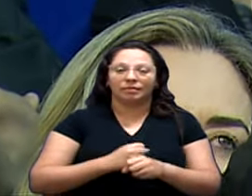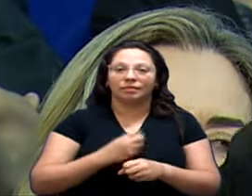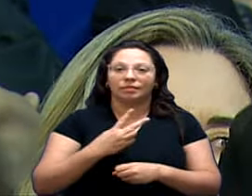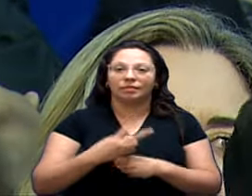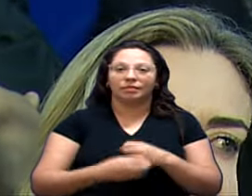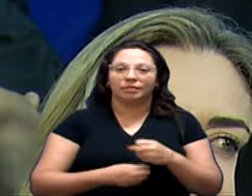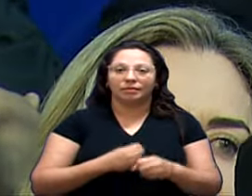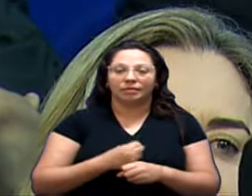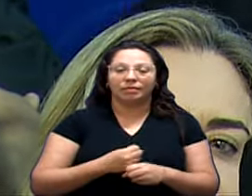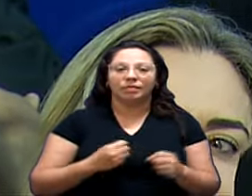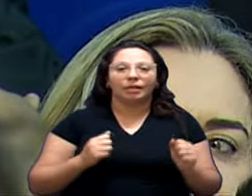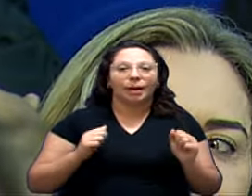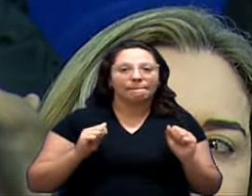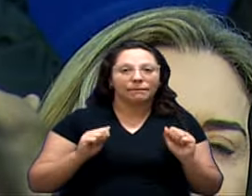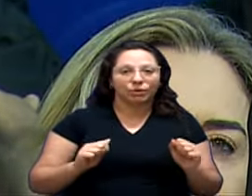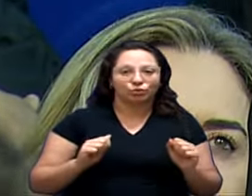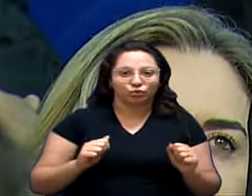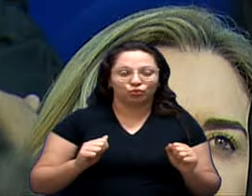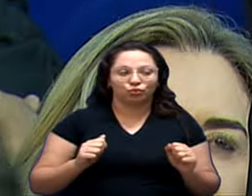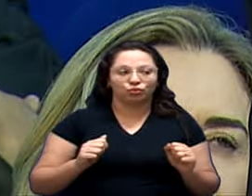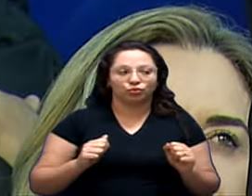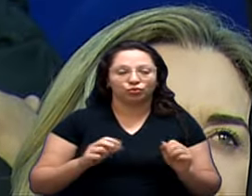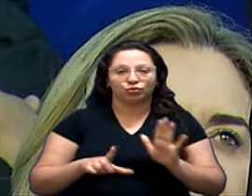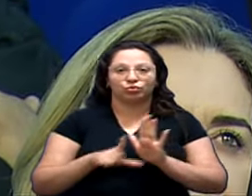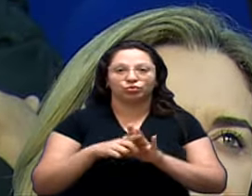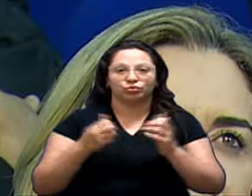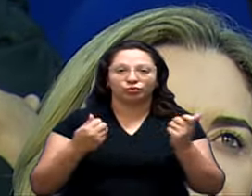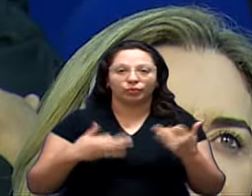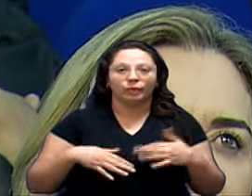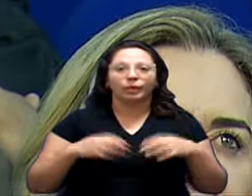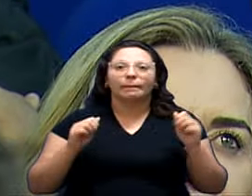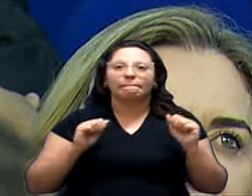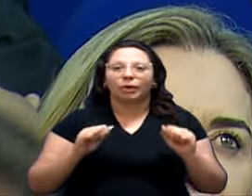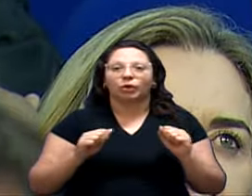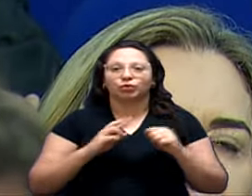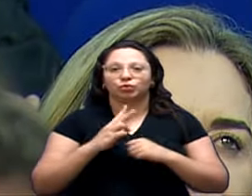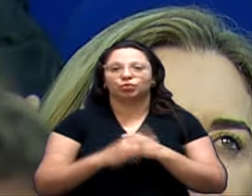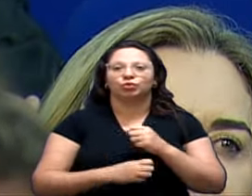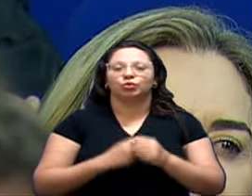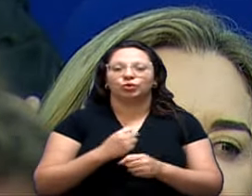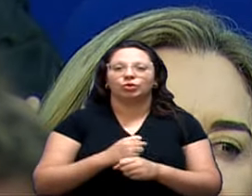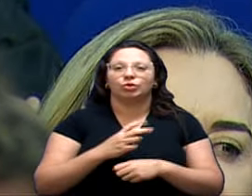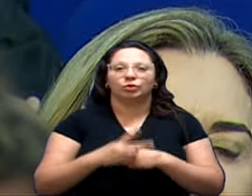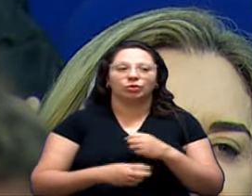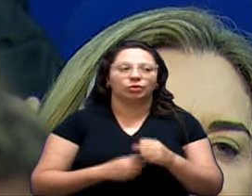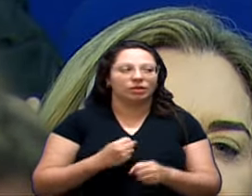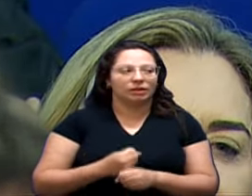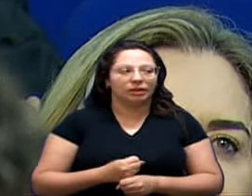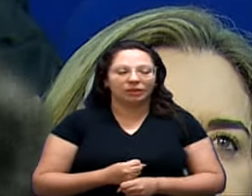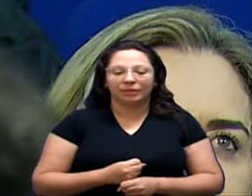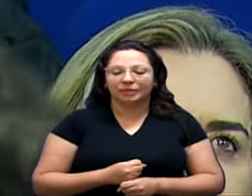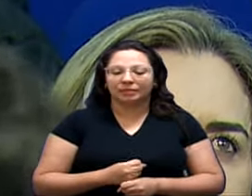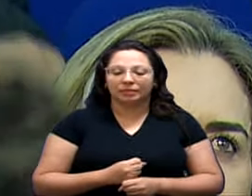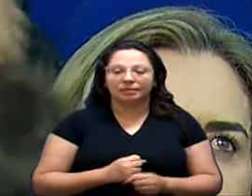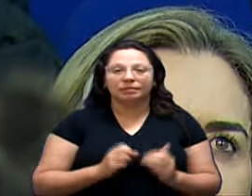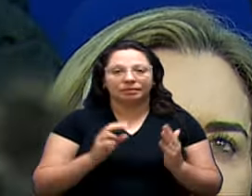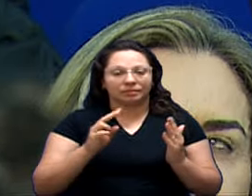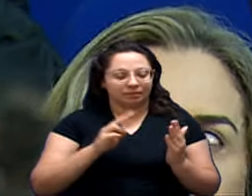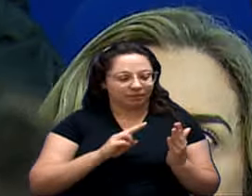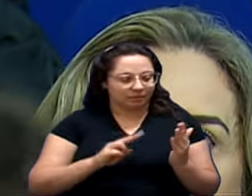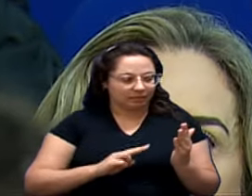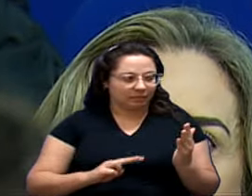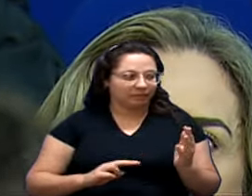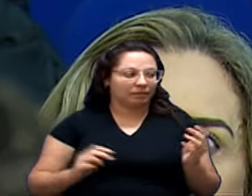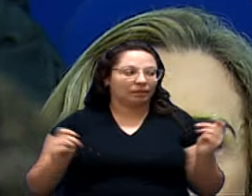dizer pode a lei diz que pode existir a revisão mas não tá obrigando o que eu proponho é que sim O texto